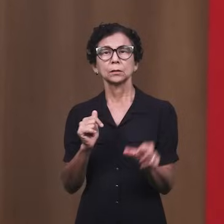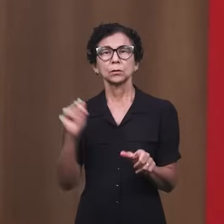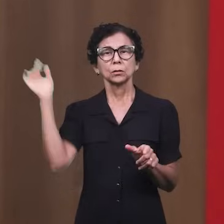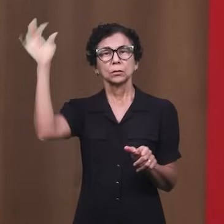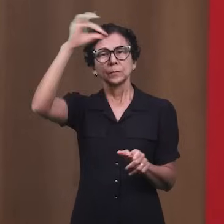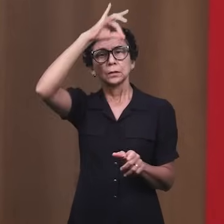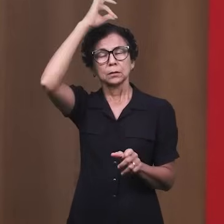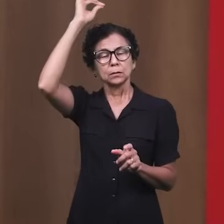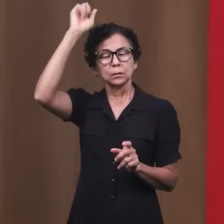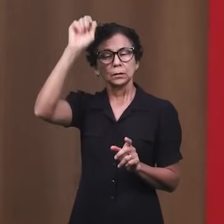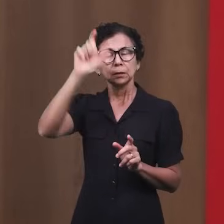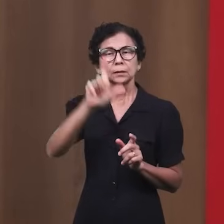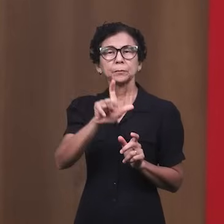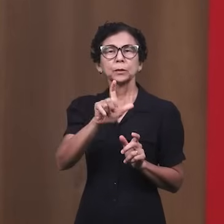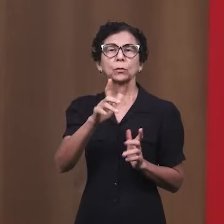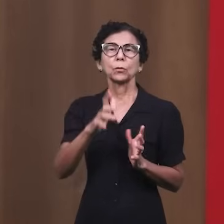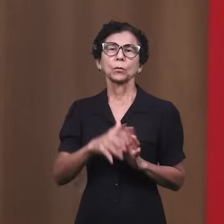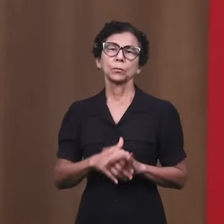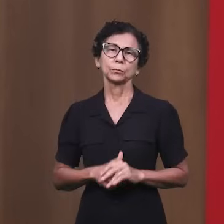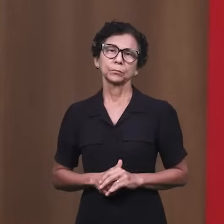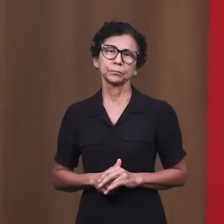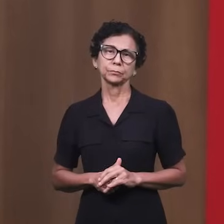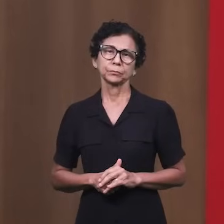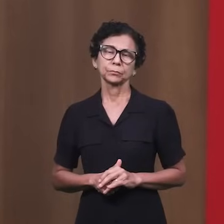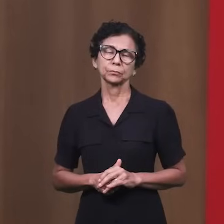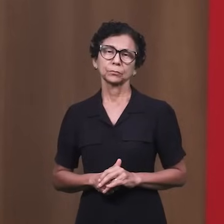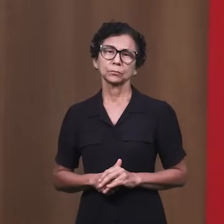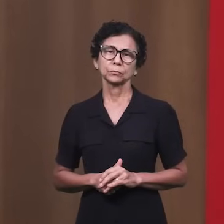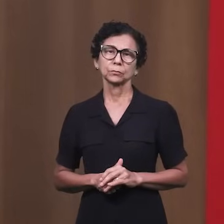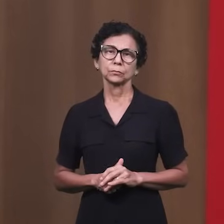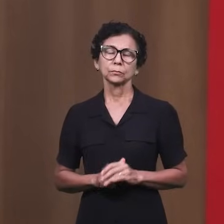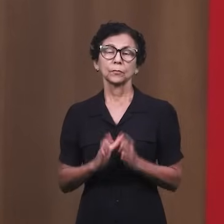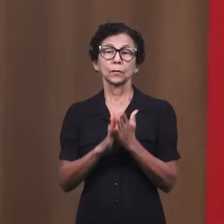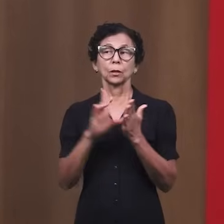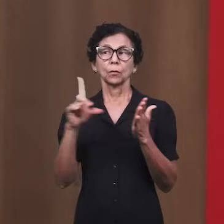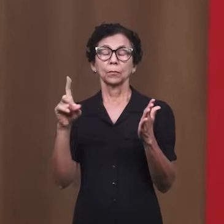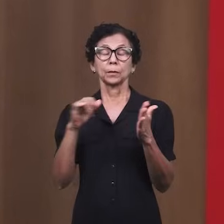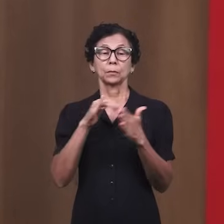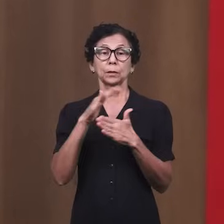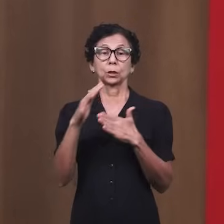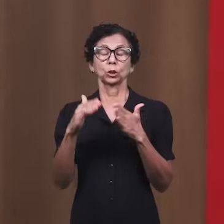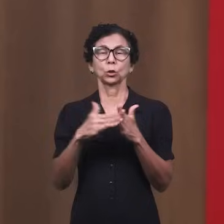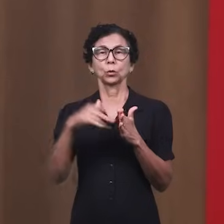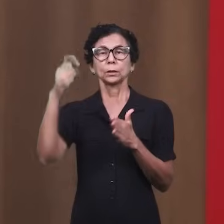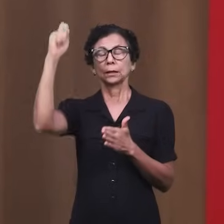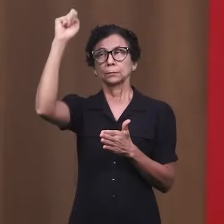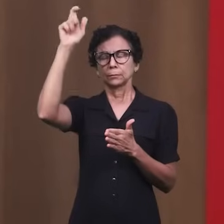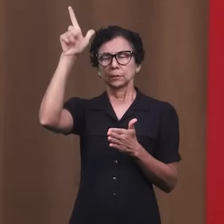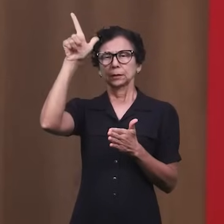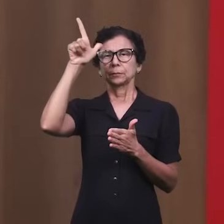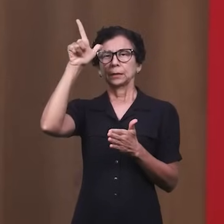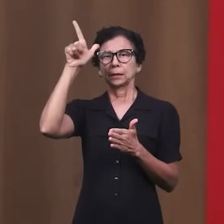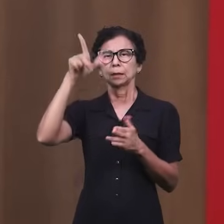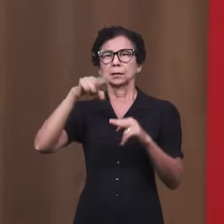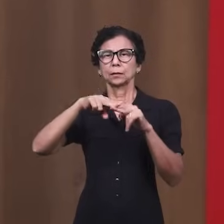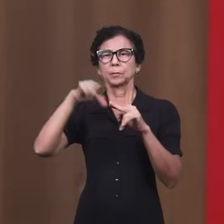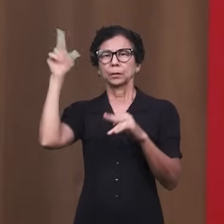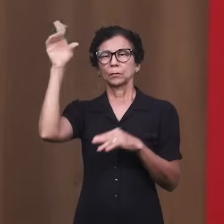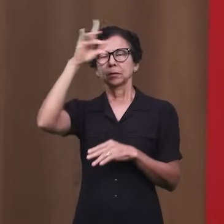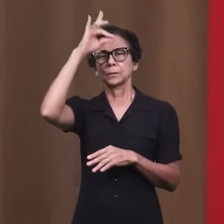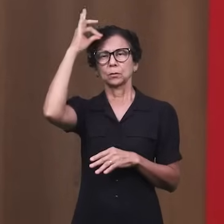Espírito Santo por isso que a palavra de Deus fala que toda a escritura divinamente inspirada ela é